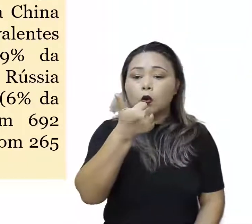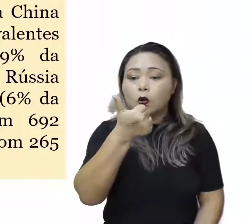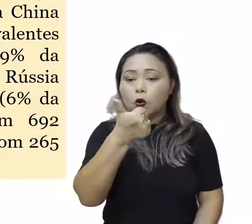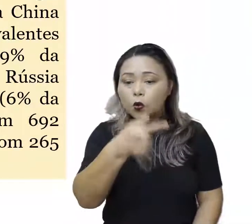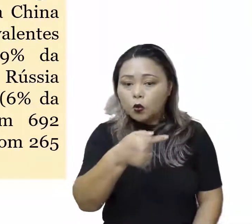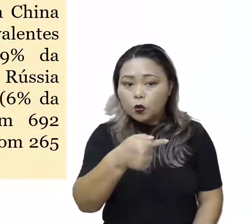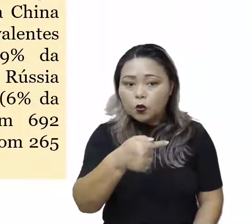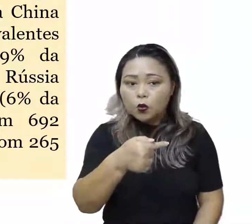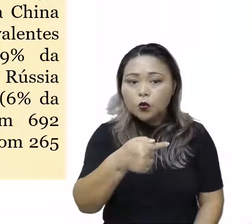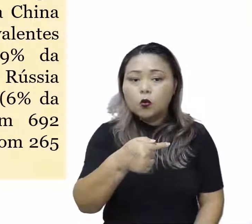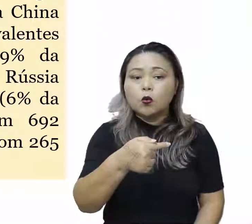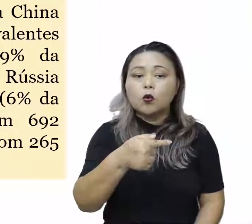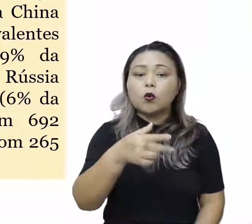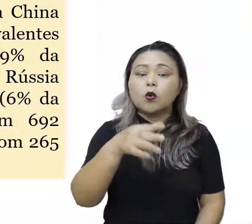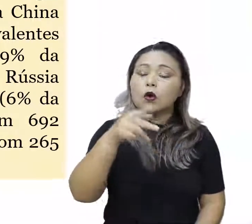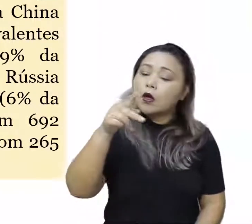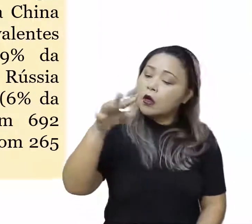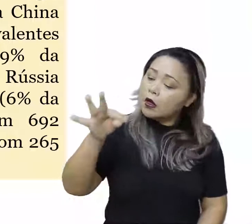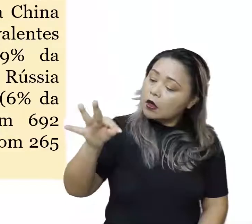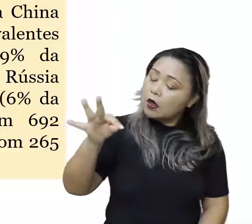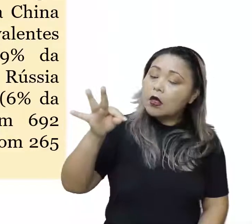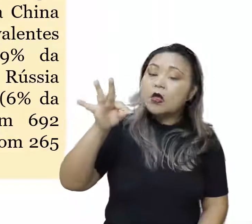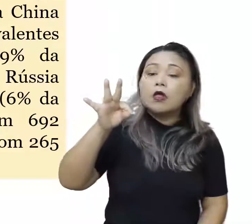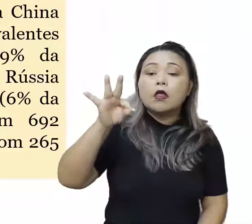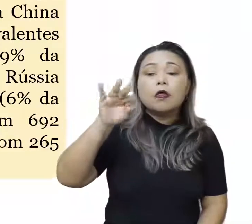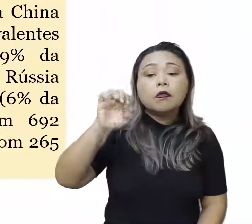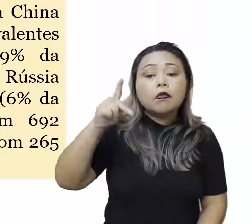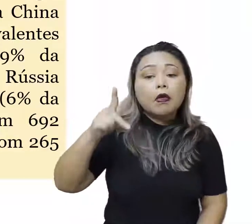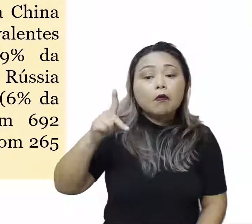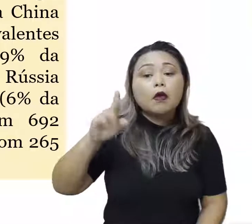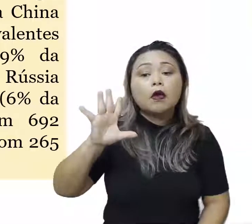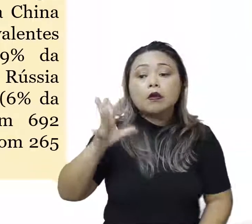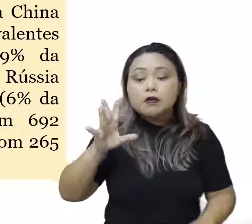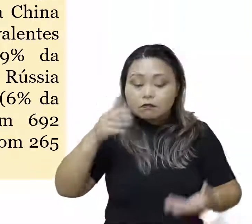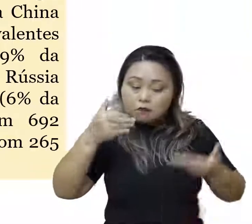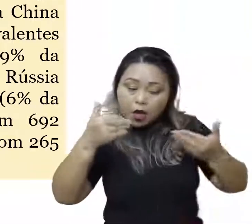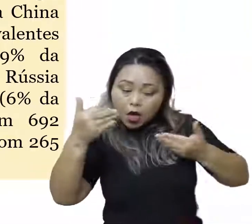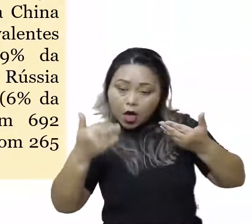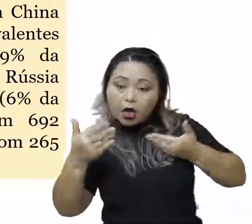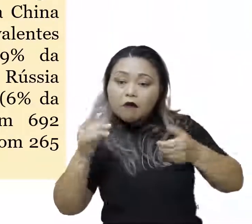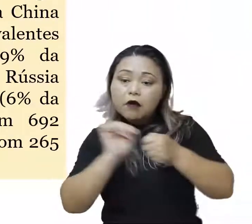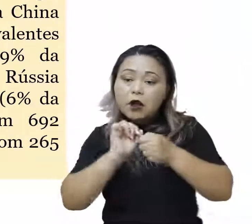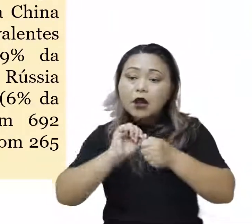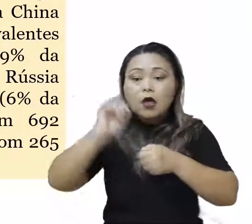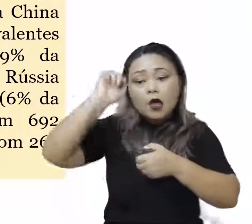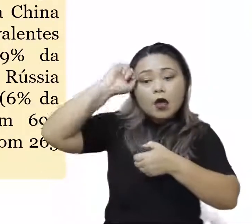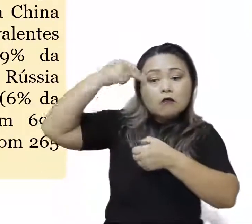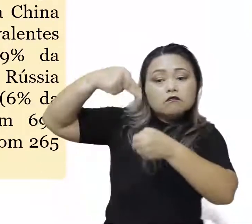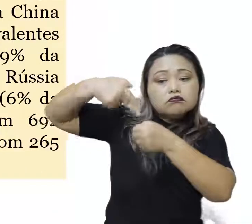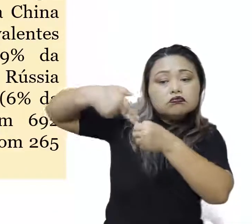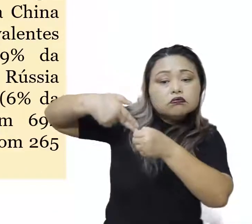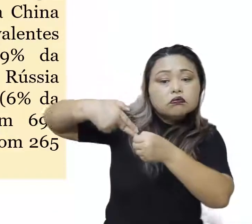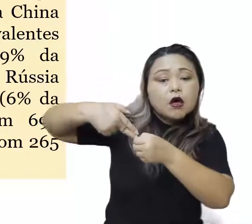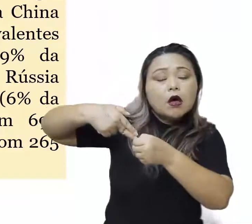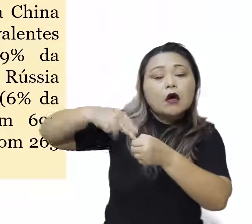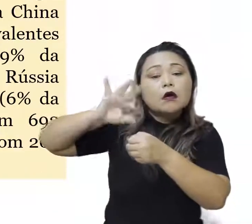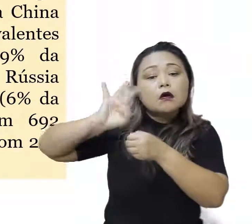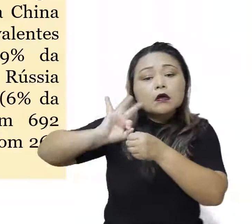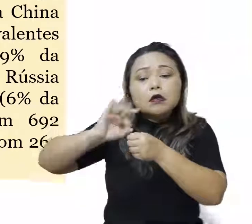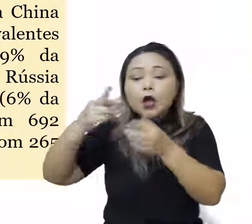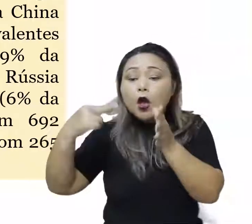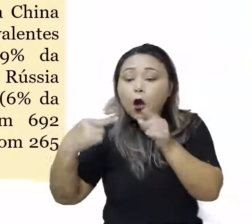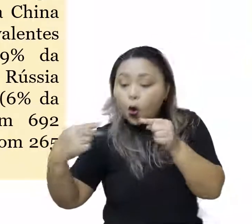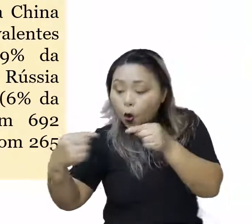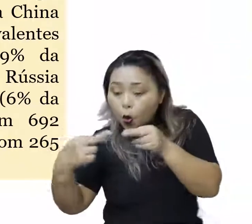2.417 do TEP, que é toneladas equivalente de petróleo, que corresponde a 19% da demanda de energia